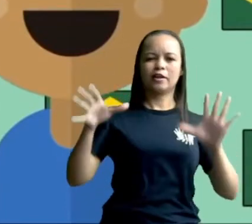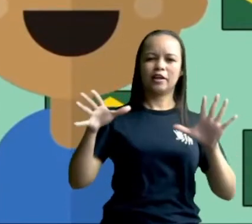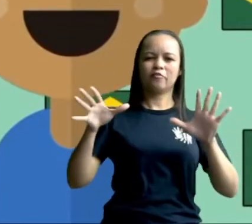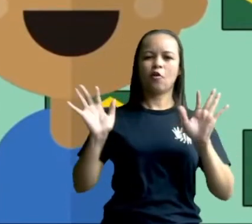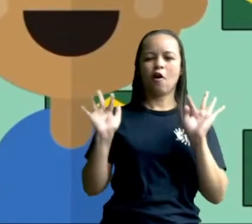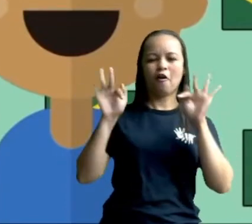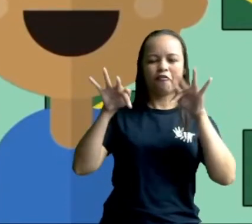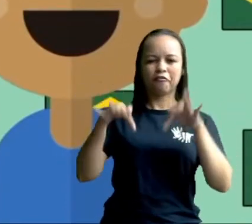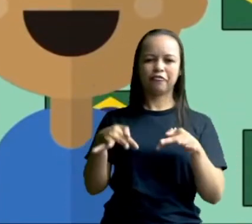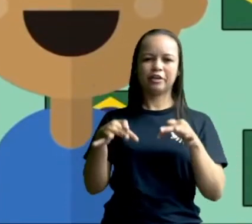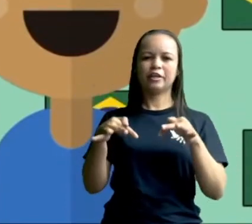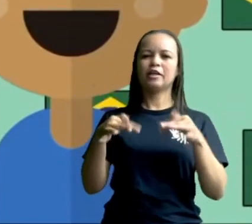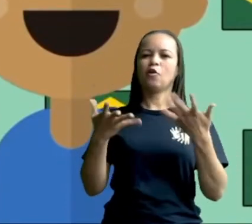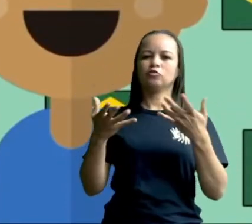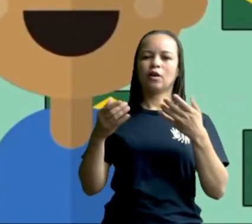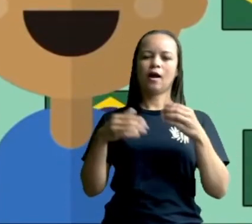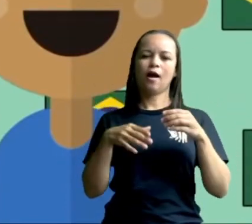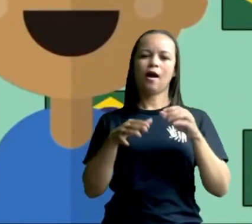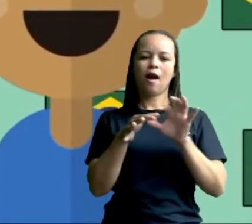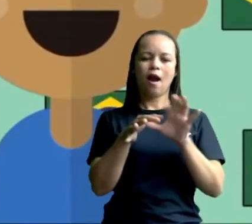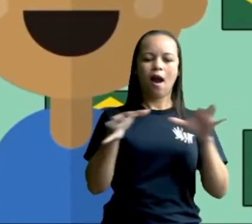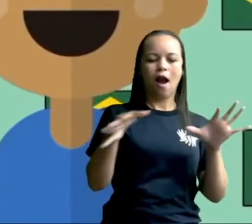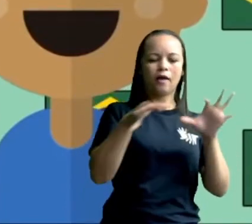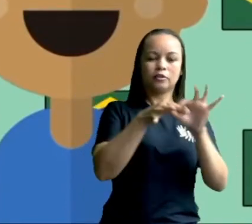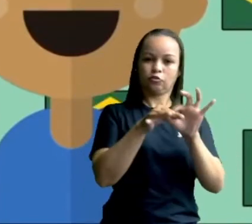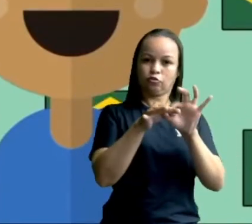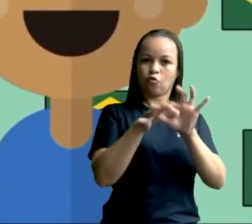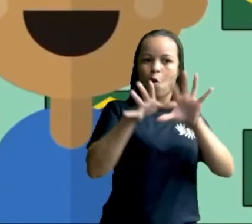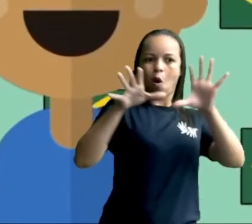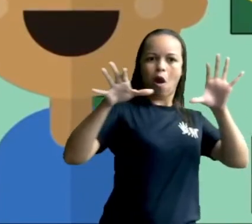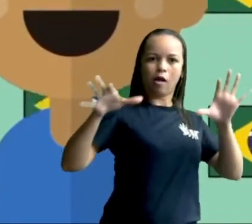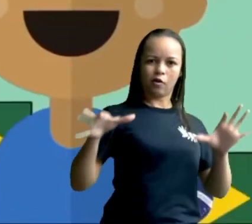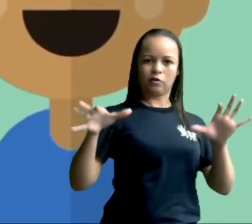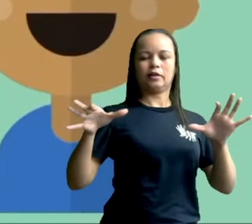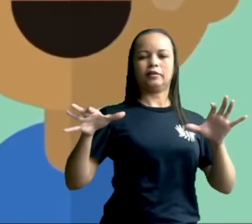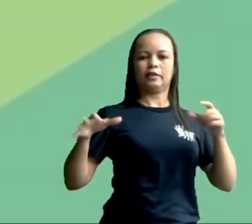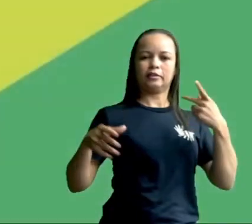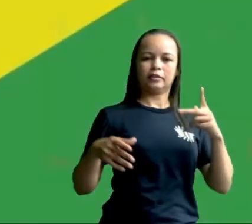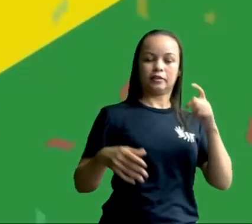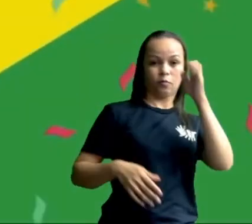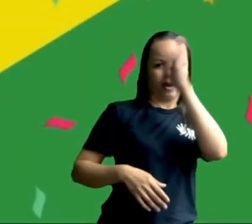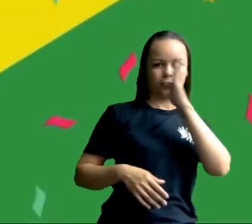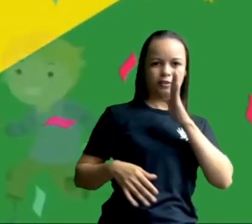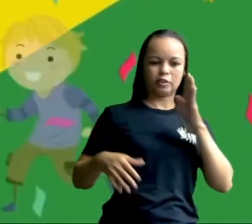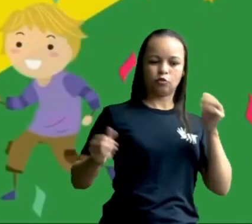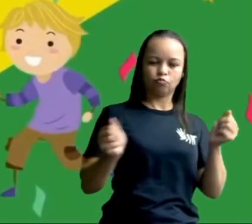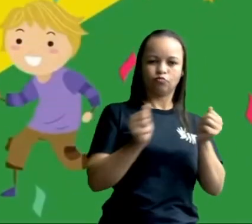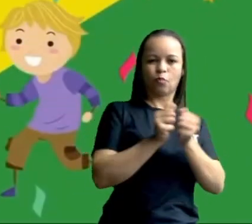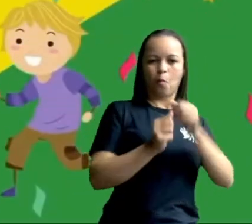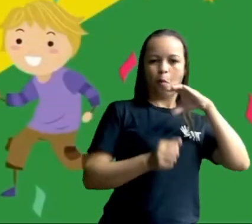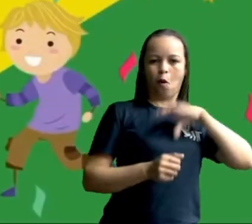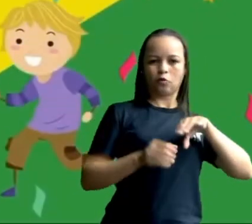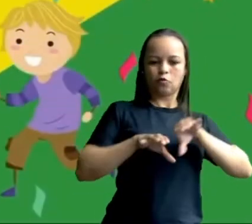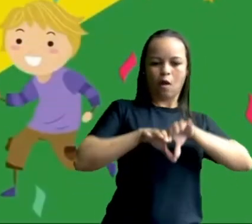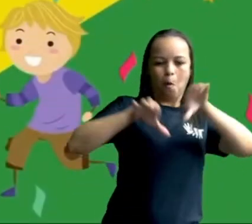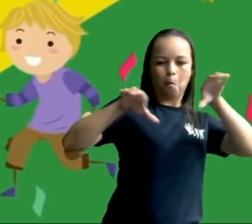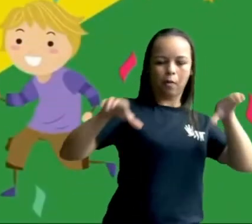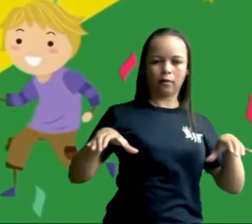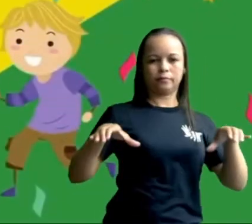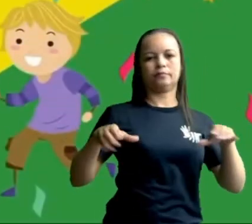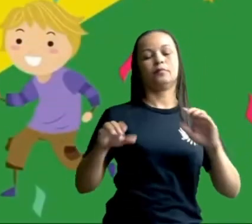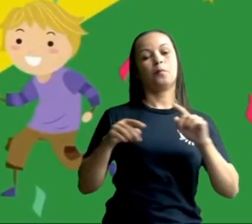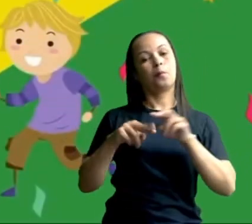fim aos laços coloniais que existiam entre ele e Portugal. Por isso, dia 7